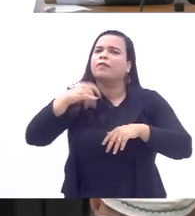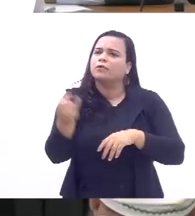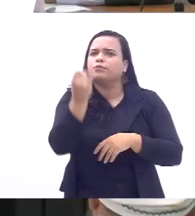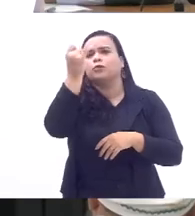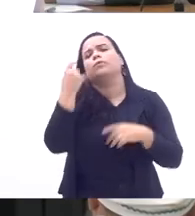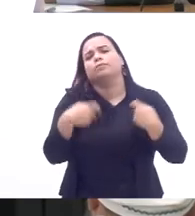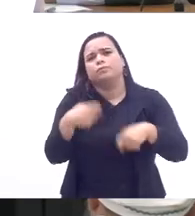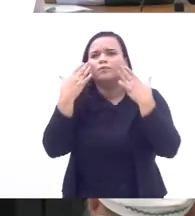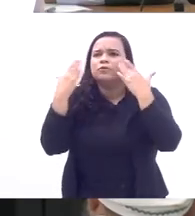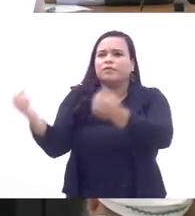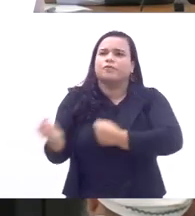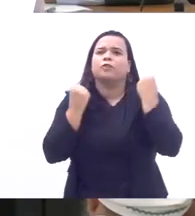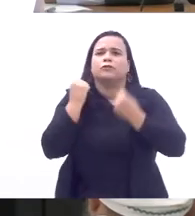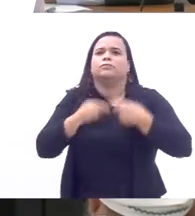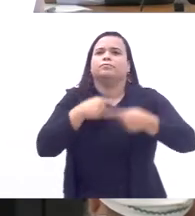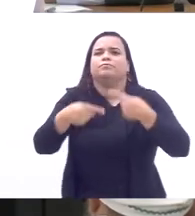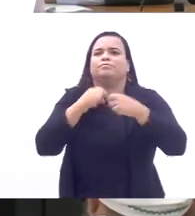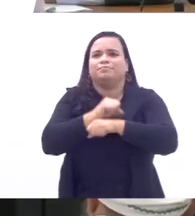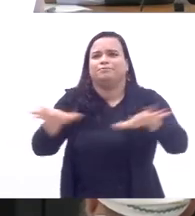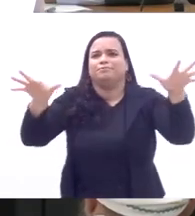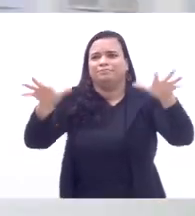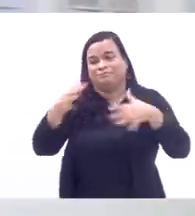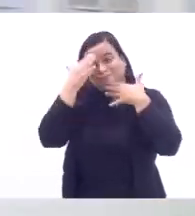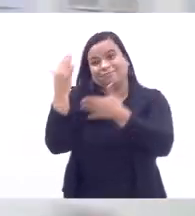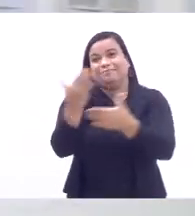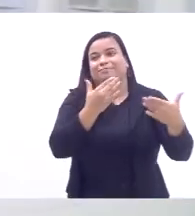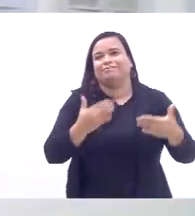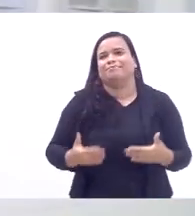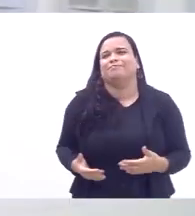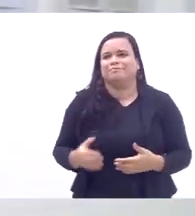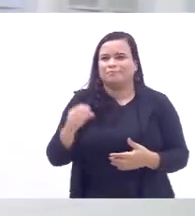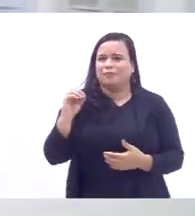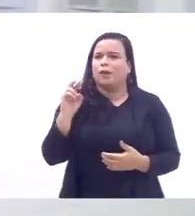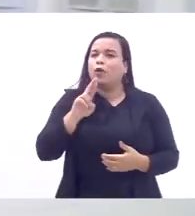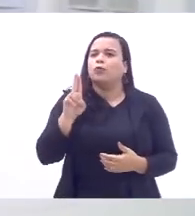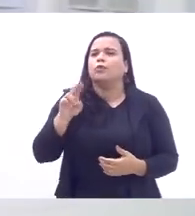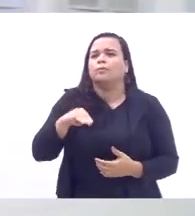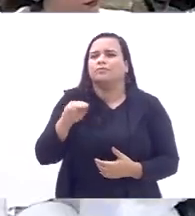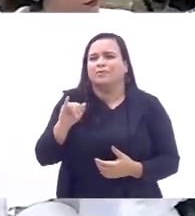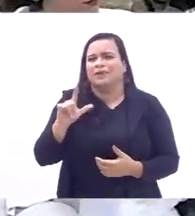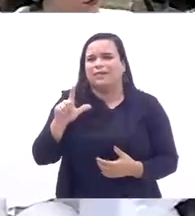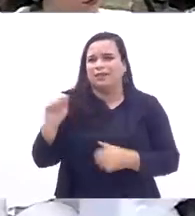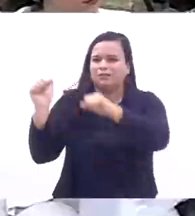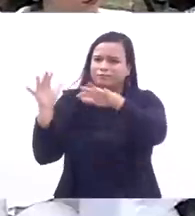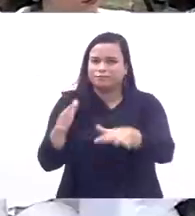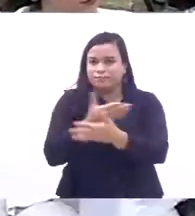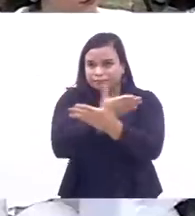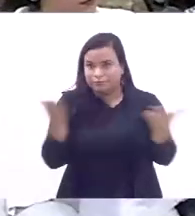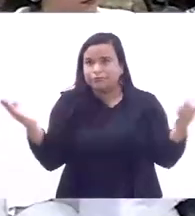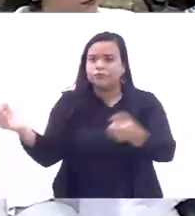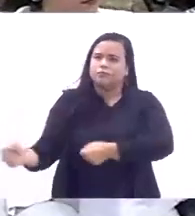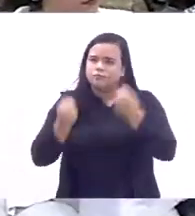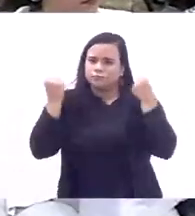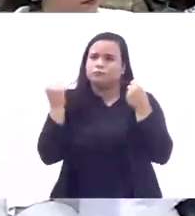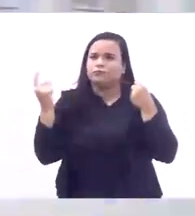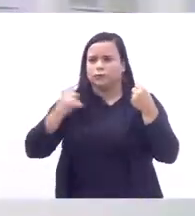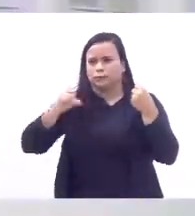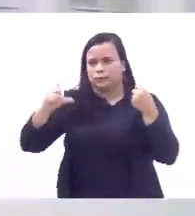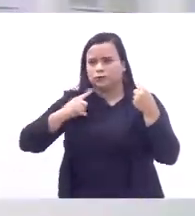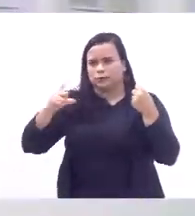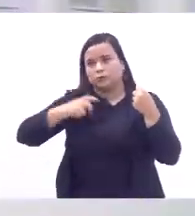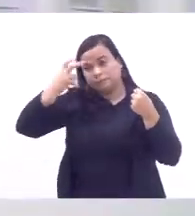mostrar a força e se multiplicar. Muito obrigado, gente. Que Orúmila possa nos abençoar, nos dar força, nos